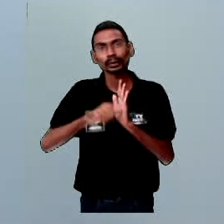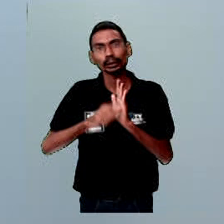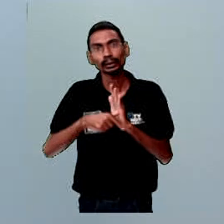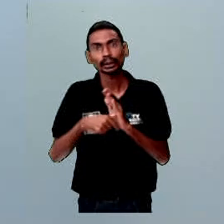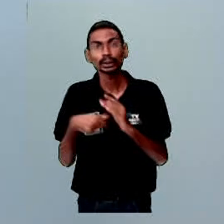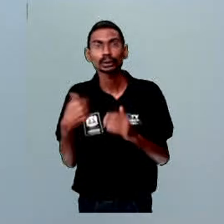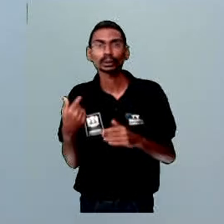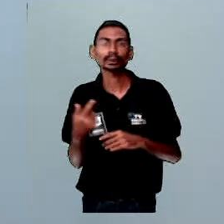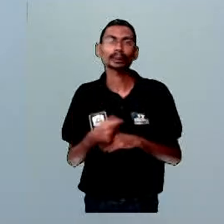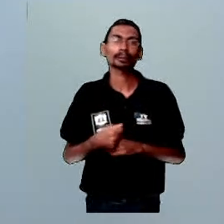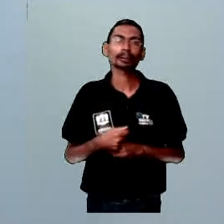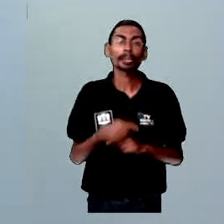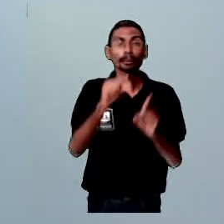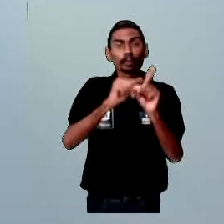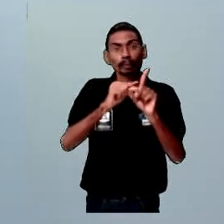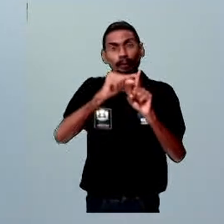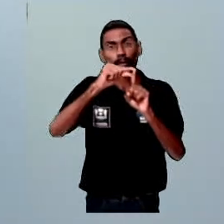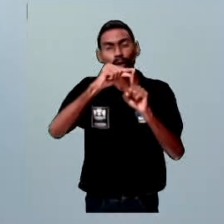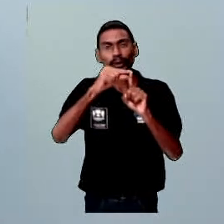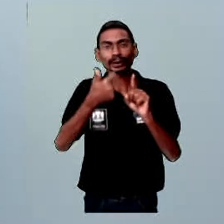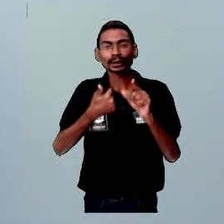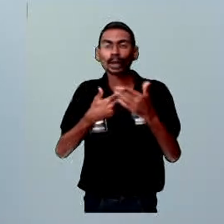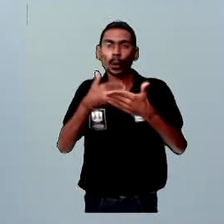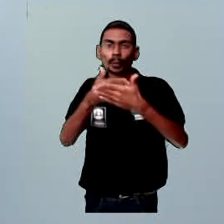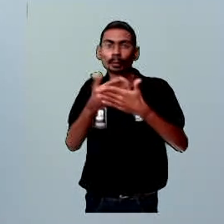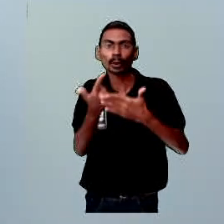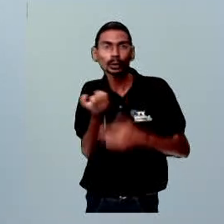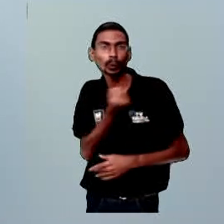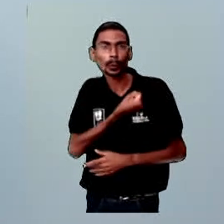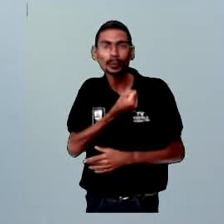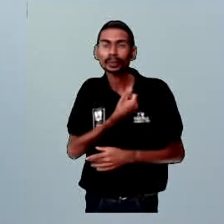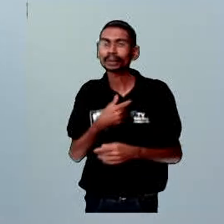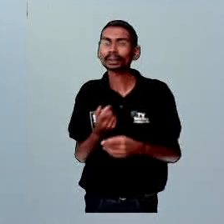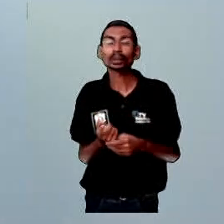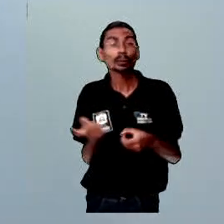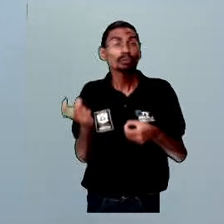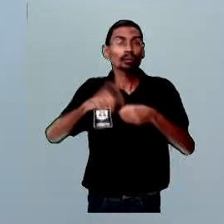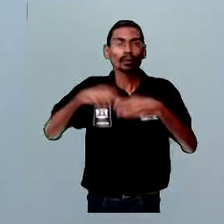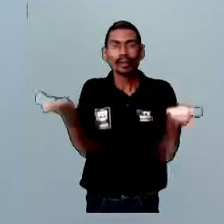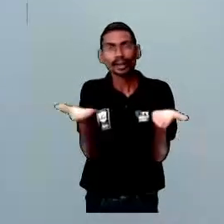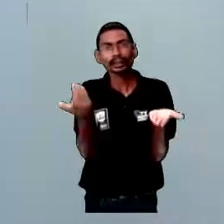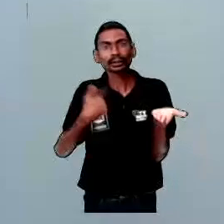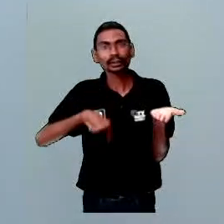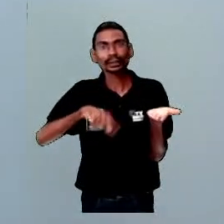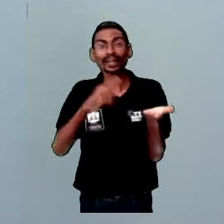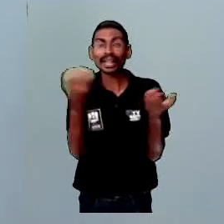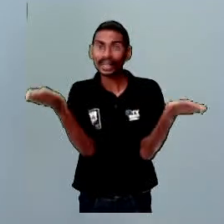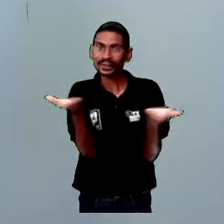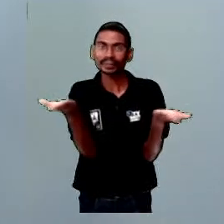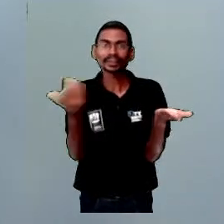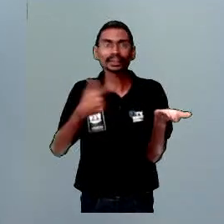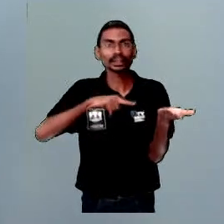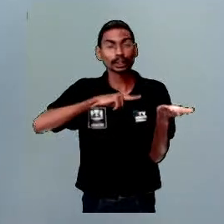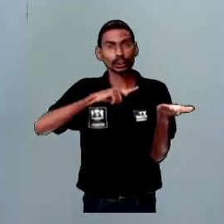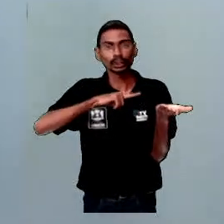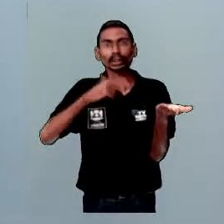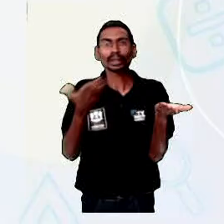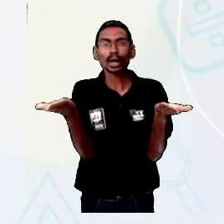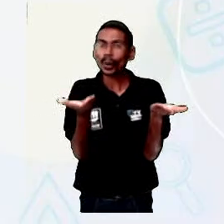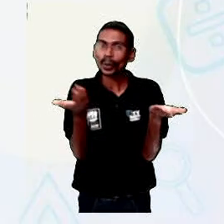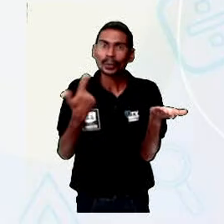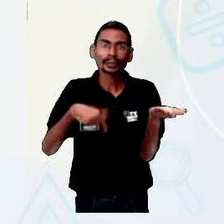número, o número que vem a seguir. E se a gente quisesse voltar agora, a gente vai ter o nosso antecessor, né?